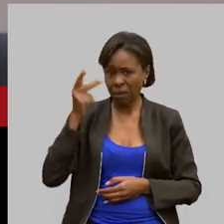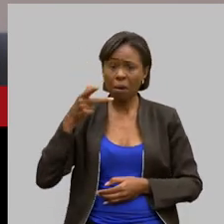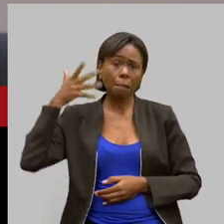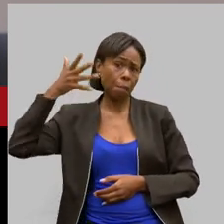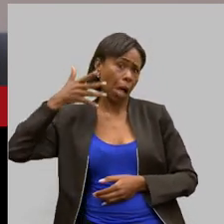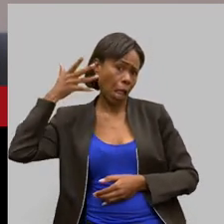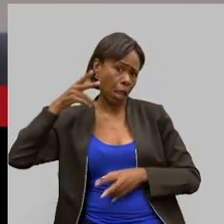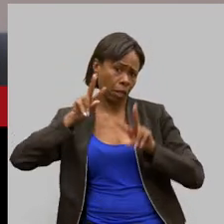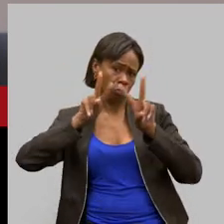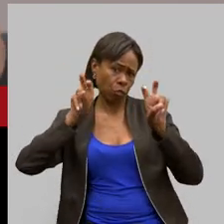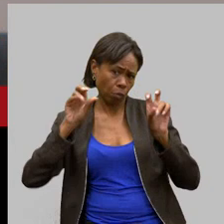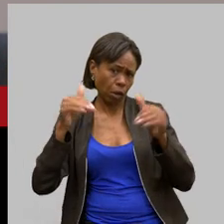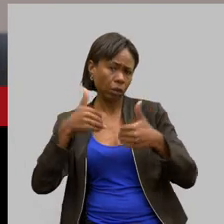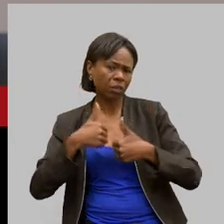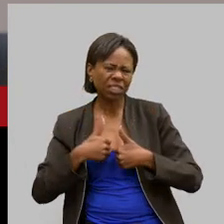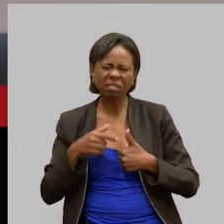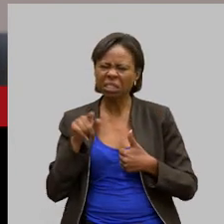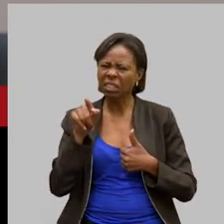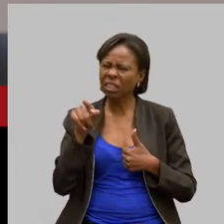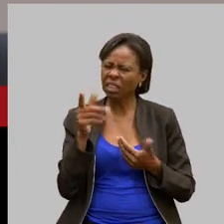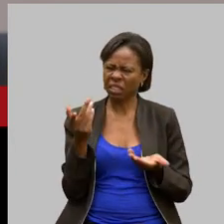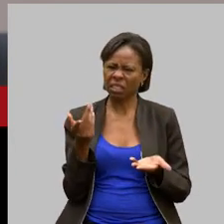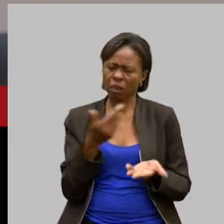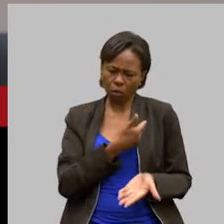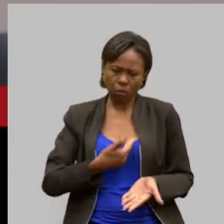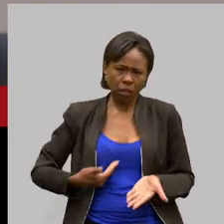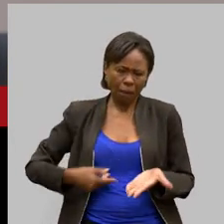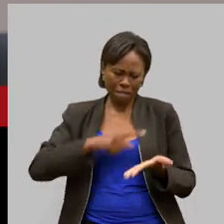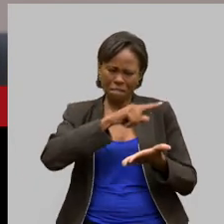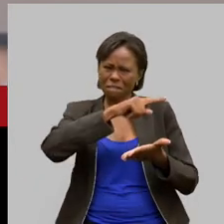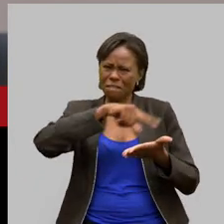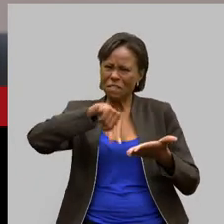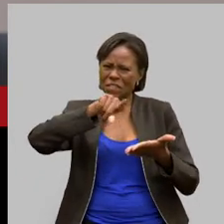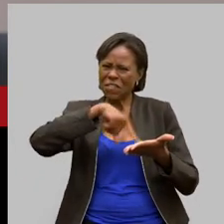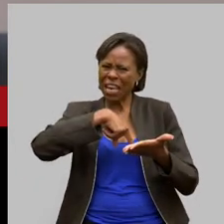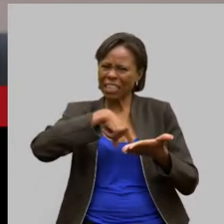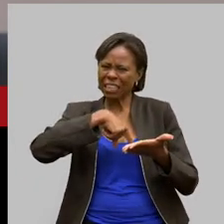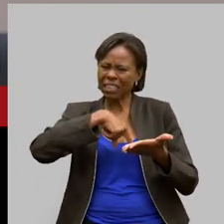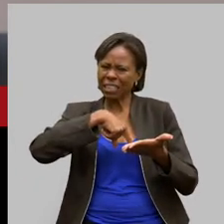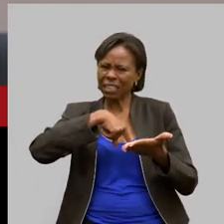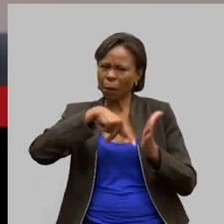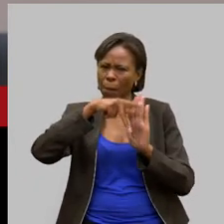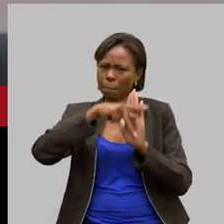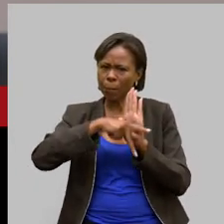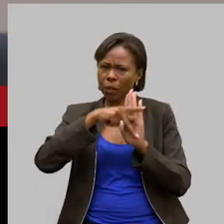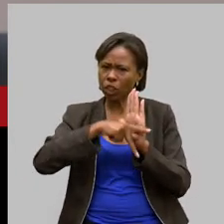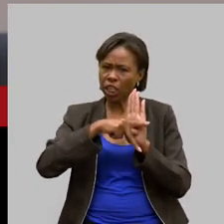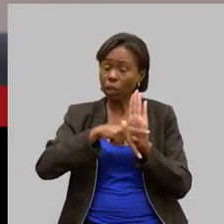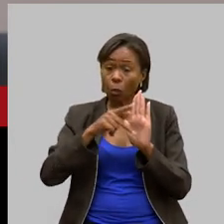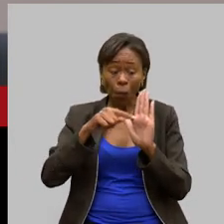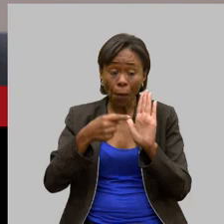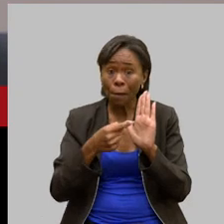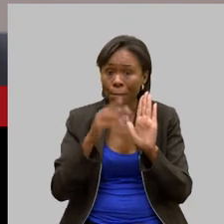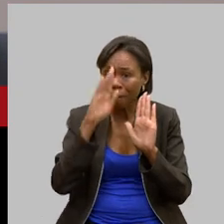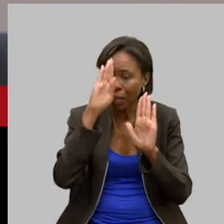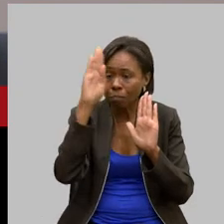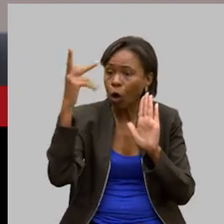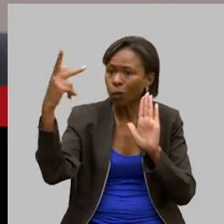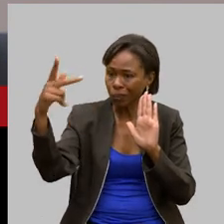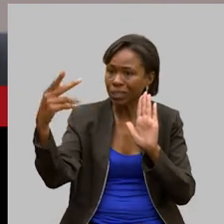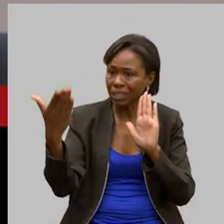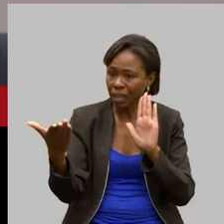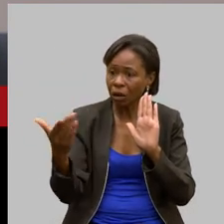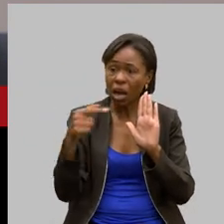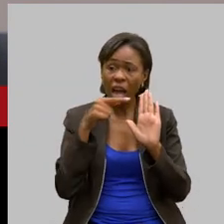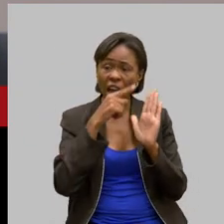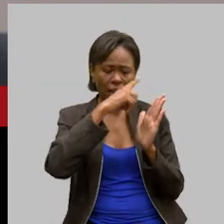que veta Eu acho que o maior projeto da vida de vossa excelência como político ele vetou e hoje coloca símbolo de